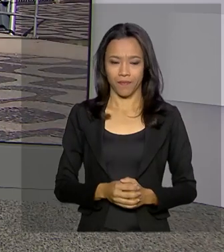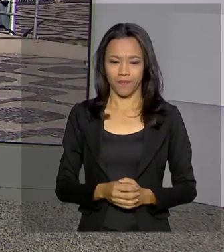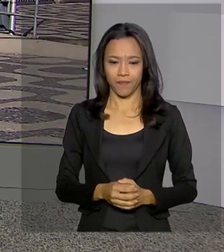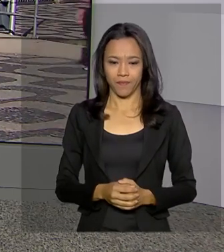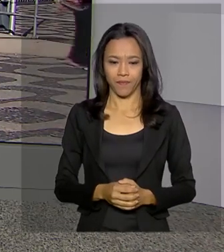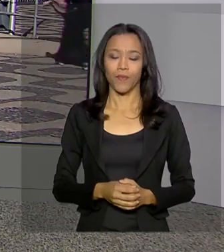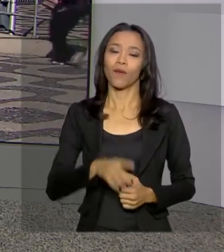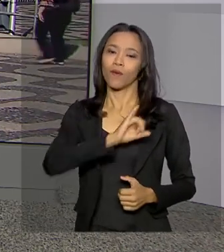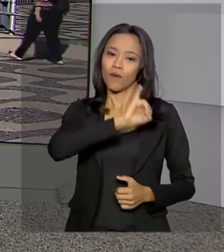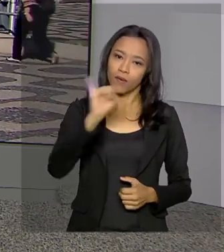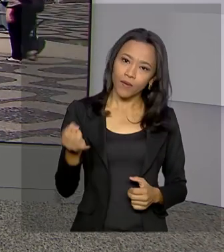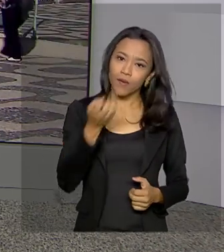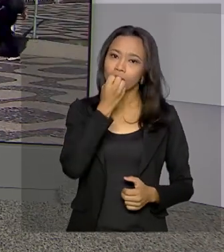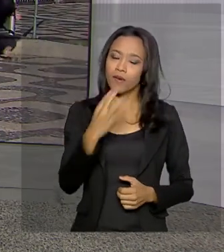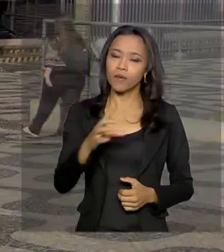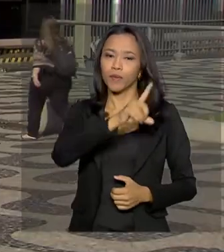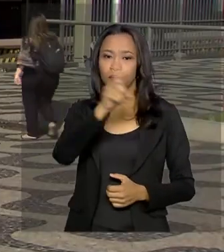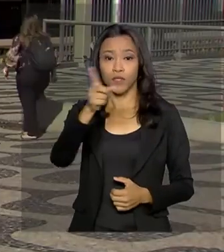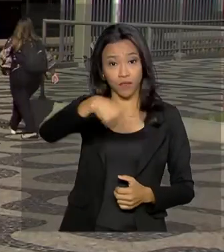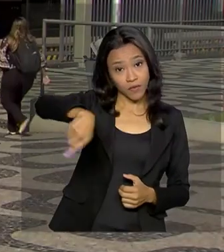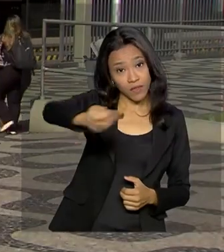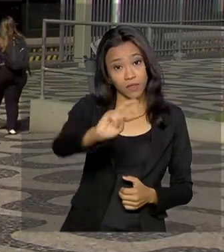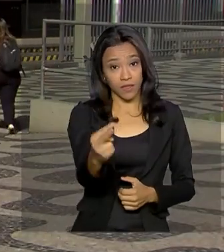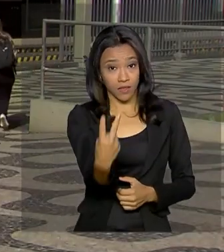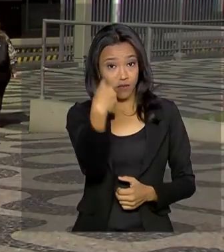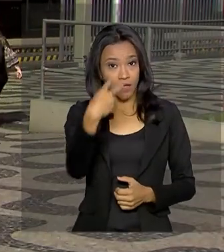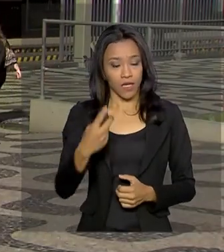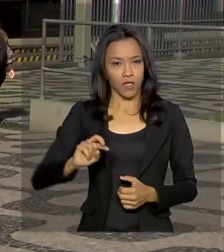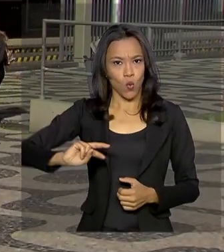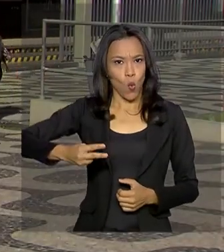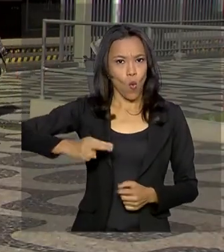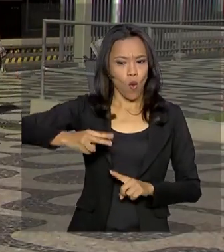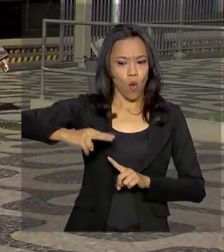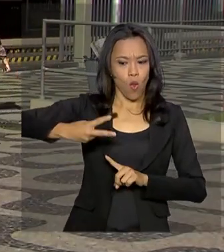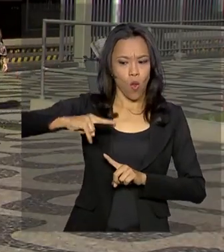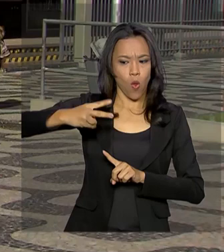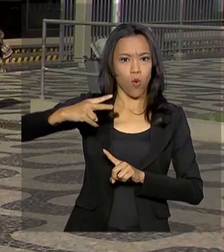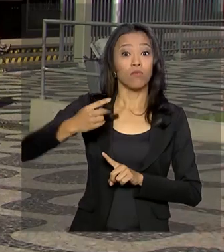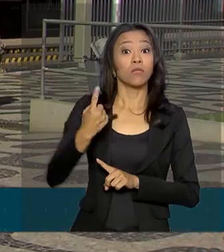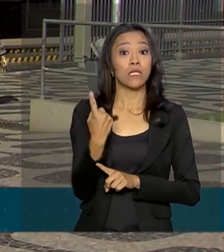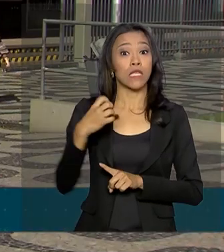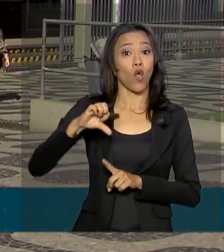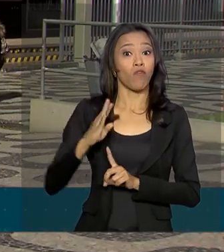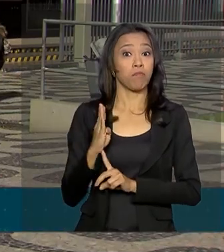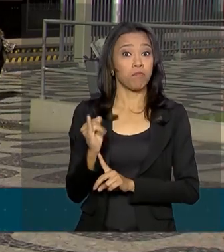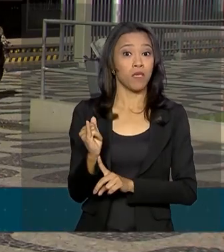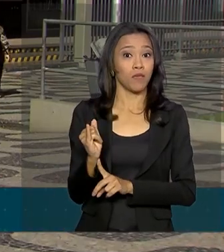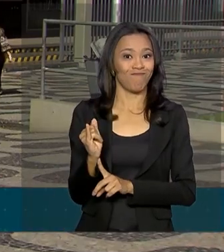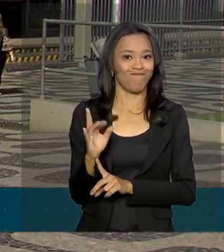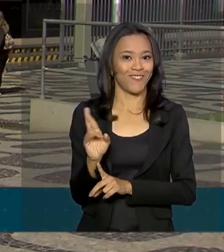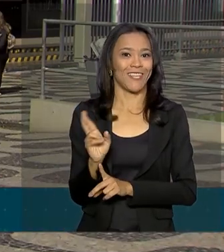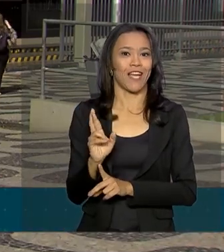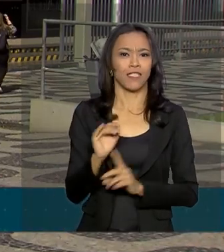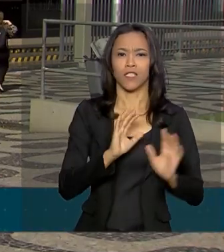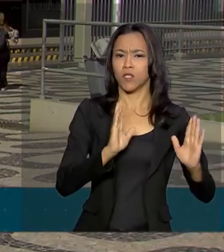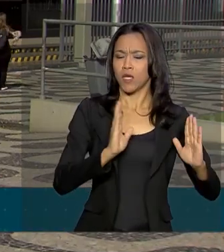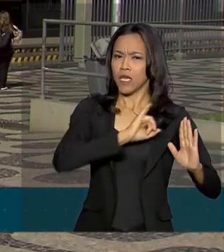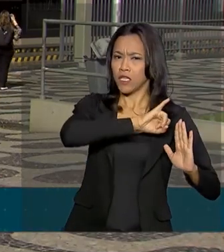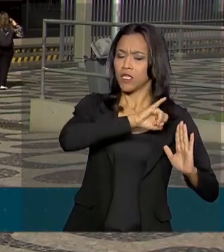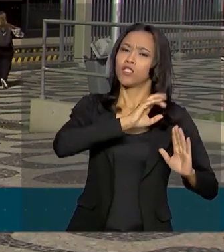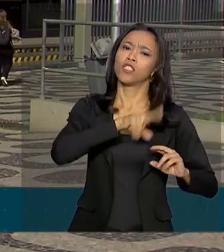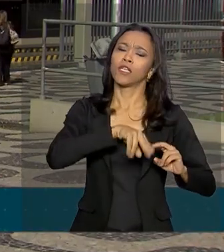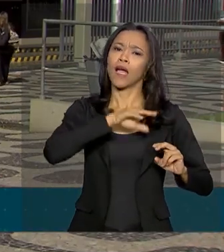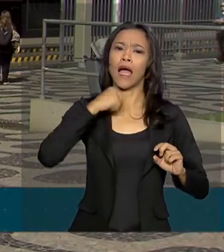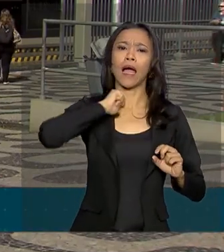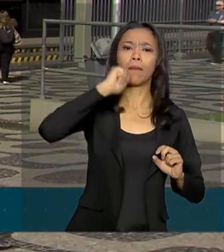Oi Renata, bom dia pra você, bom dia a todos que nos assistem. Esse lucro líquido recorde de quase 19 bilhões de reais de abril a junho é o